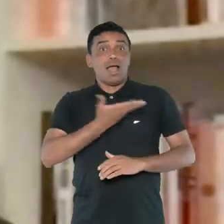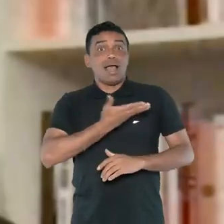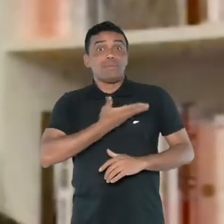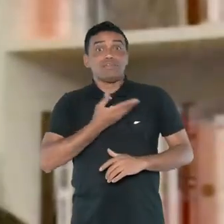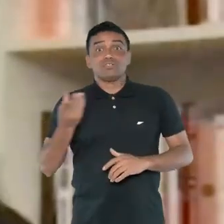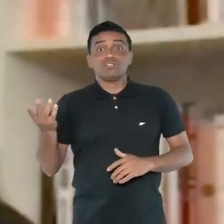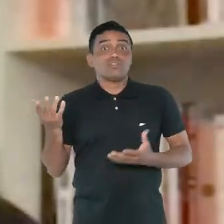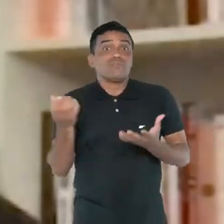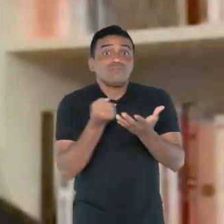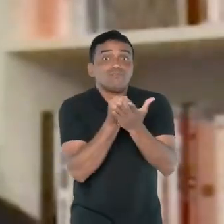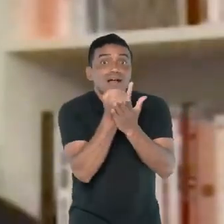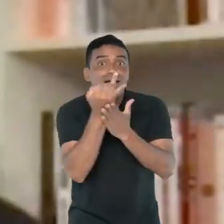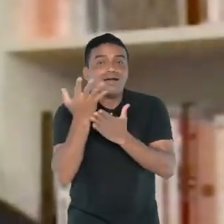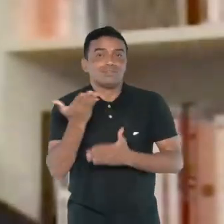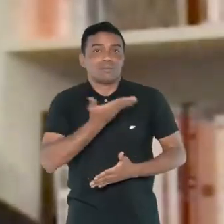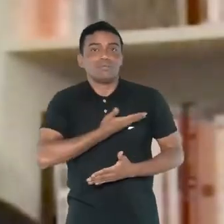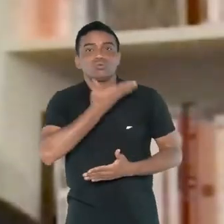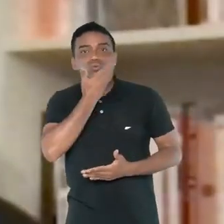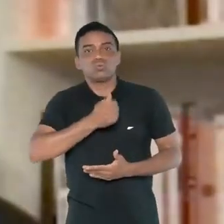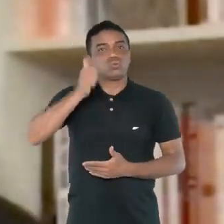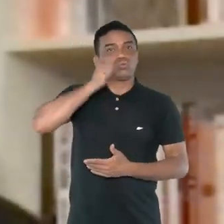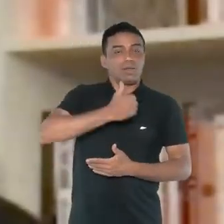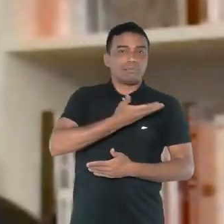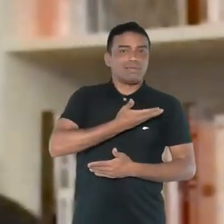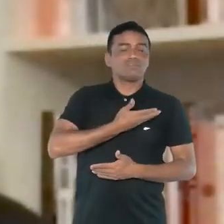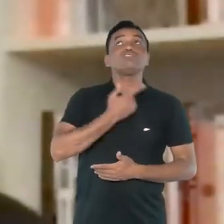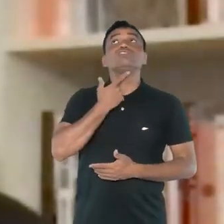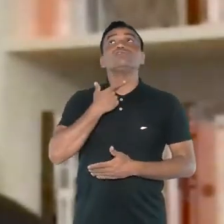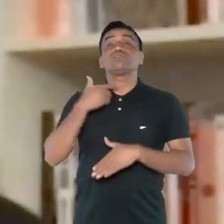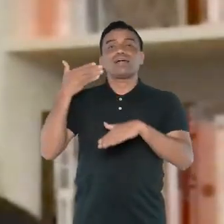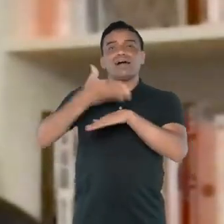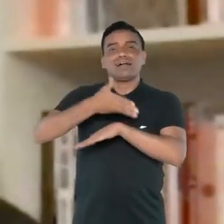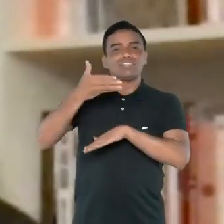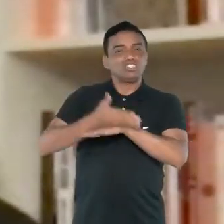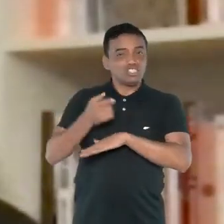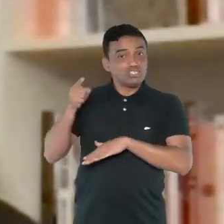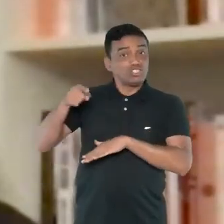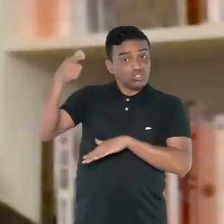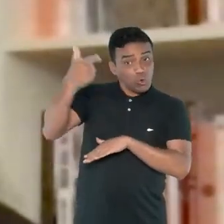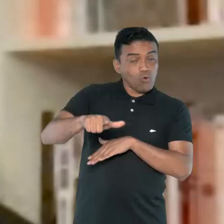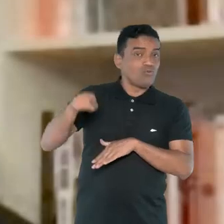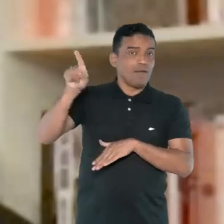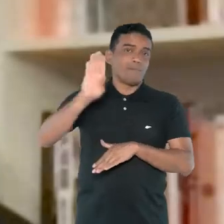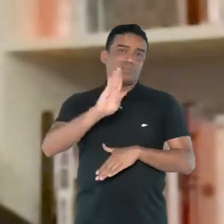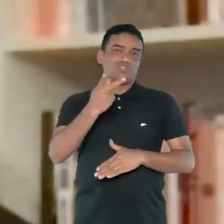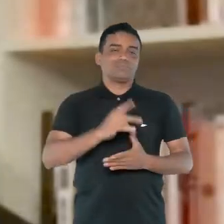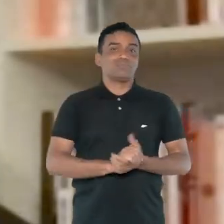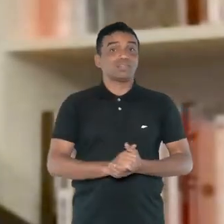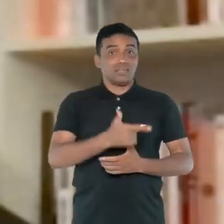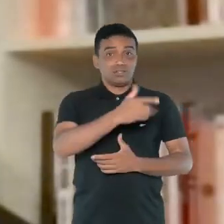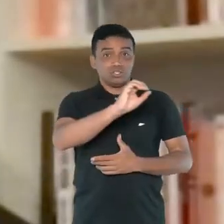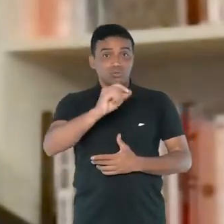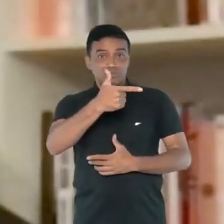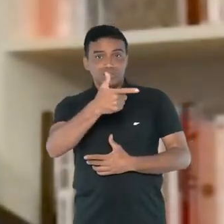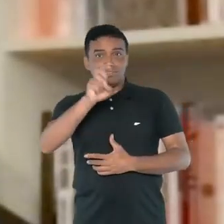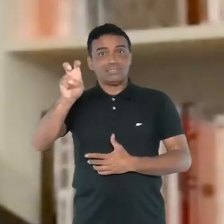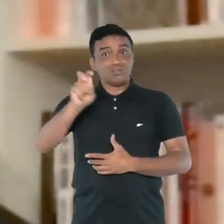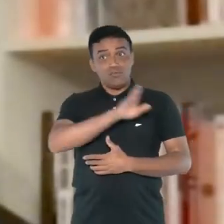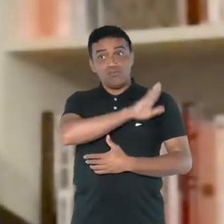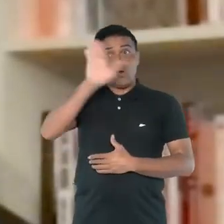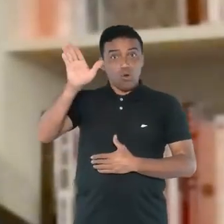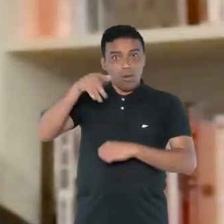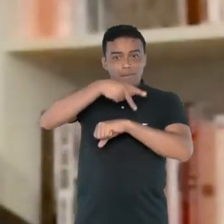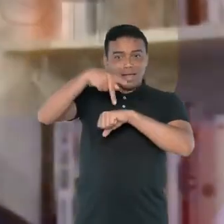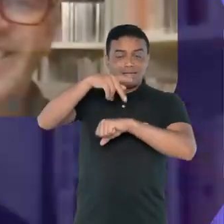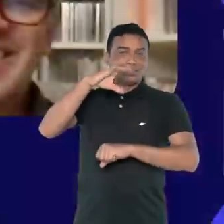coração e tenho muitos amigos aí, muitas amigas e tenho sempre vontade de voltar aí. E logo em